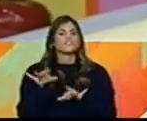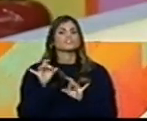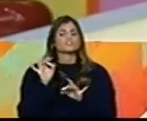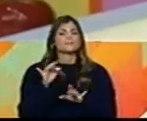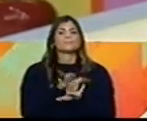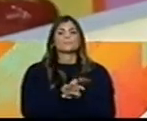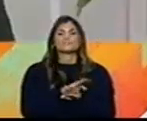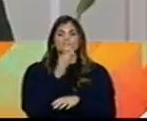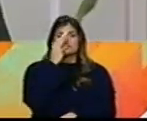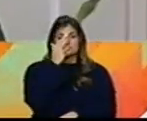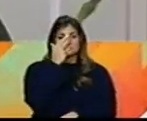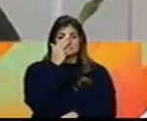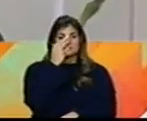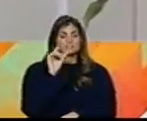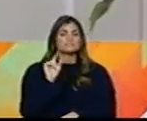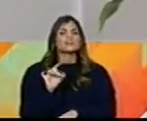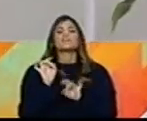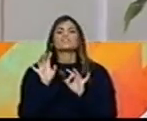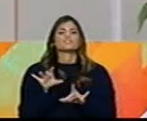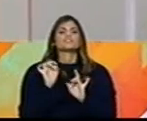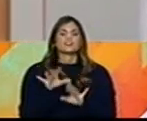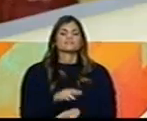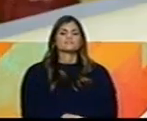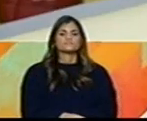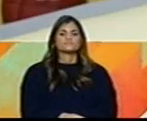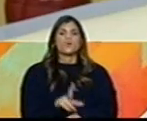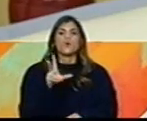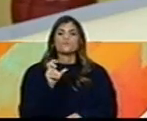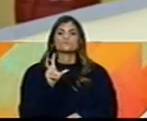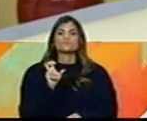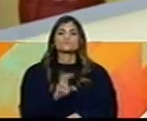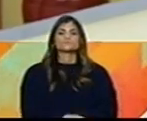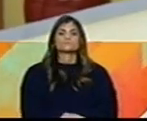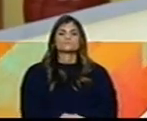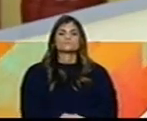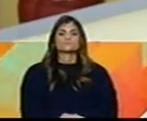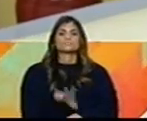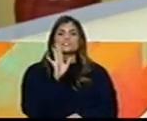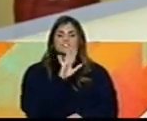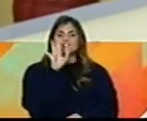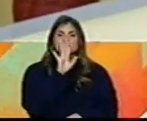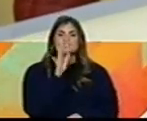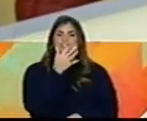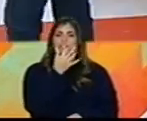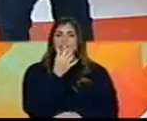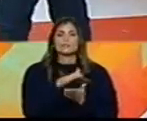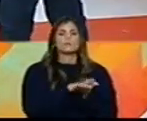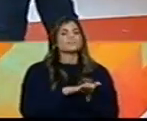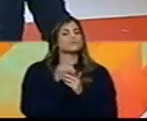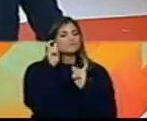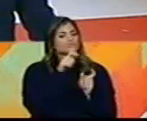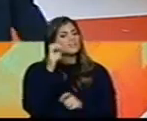Peixe? Também se evita. Também se evita. Ovos, claro. Ovos, se for de origem biológica, sim.